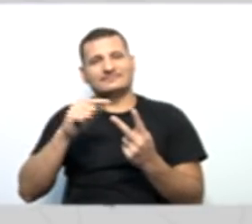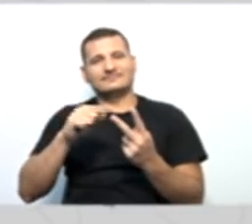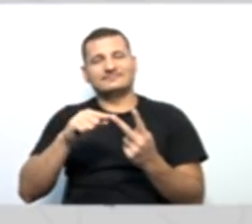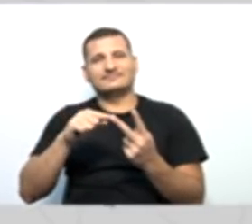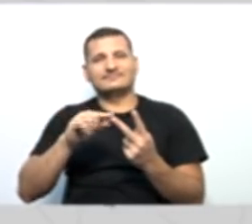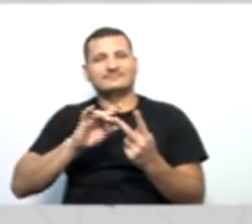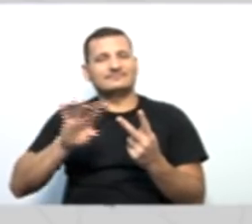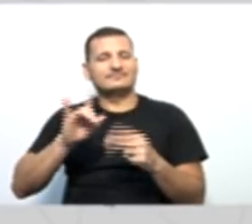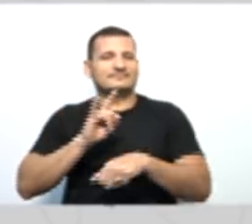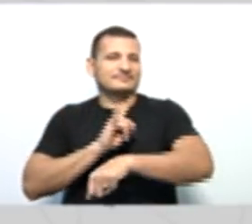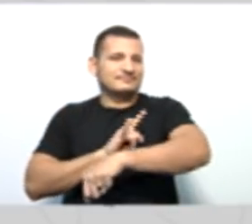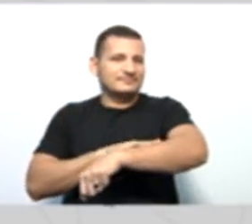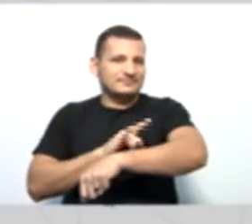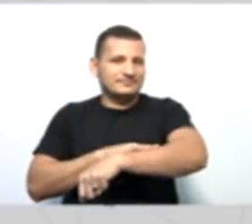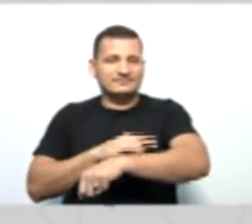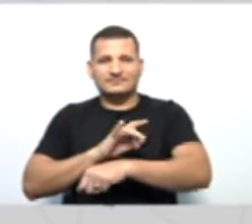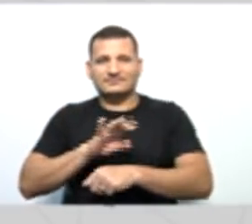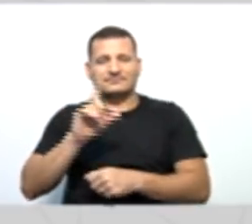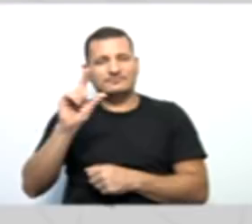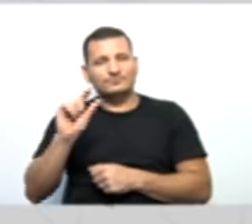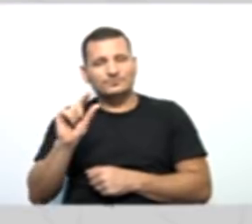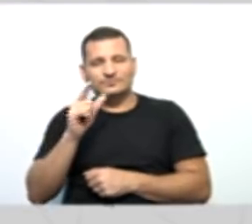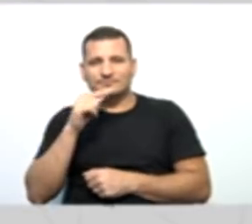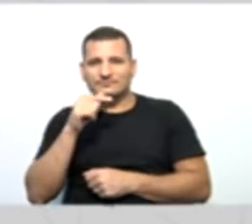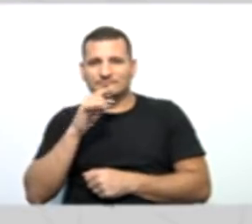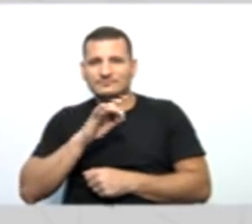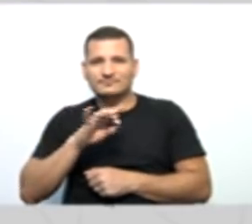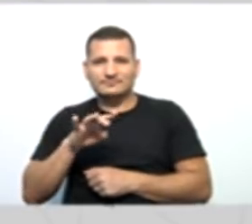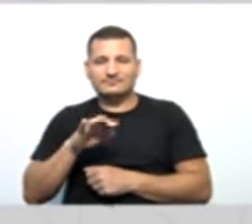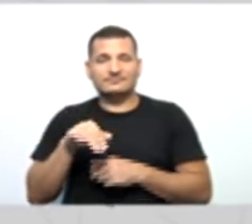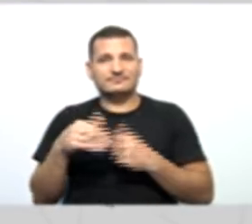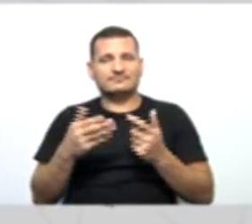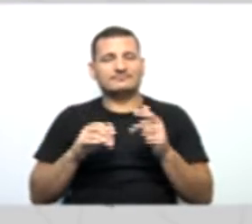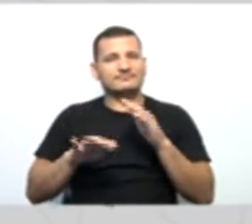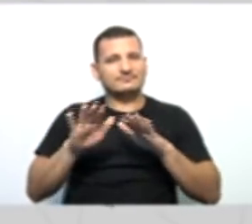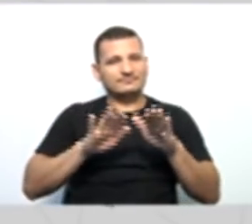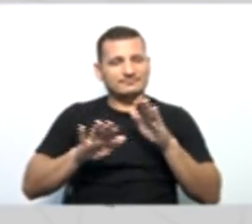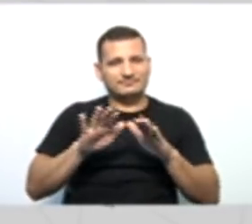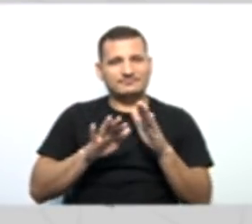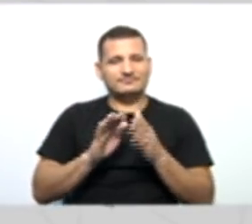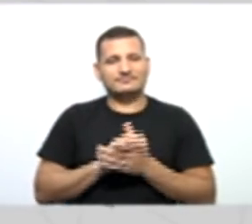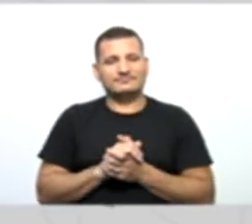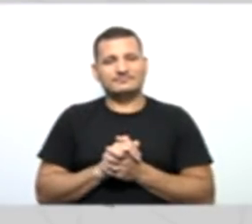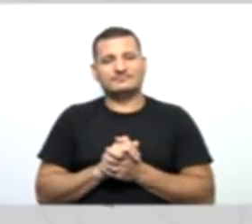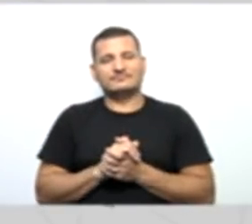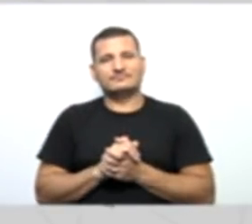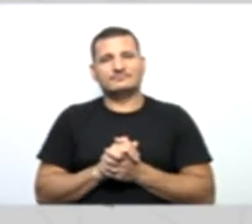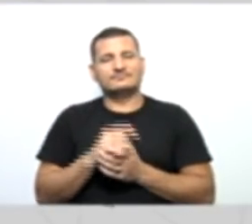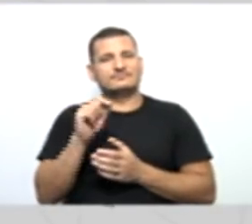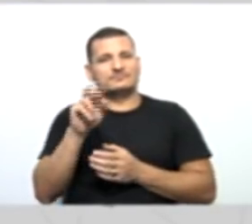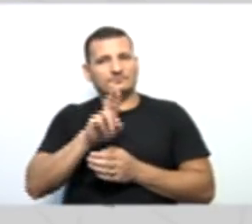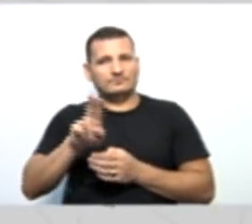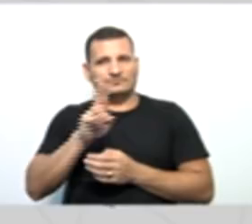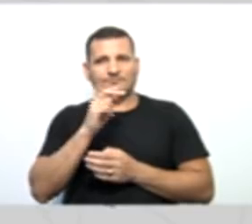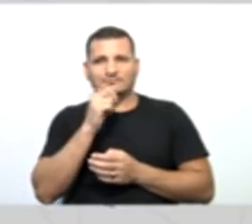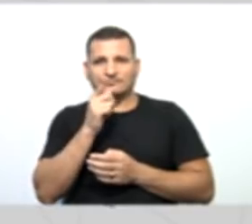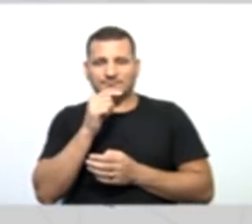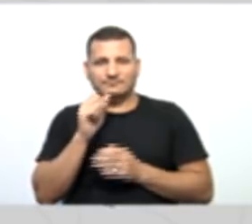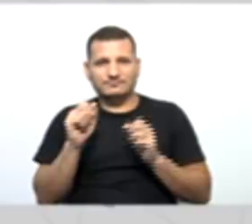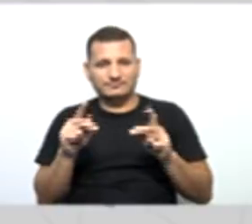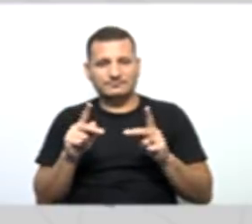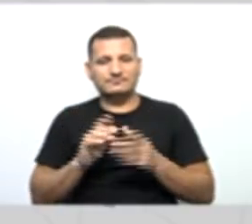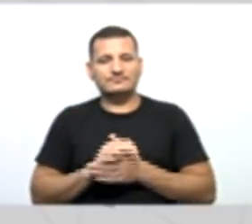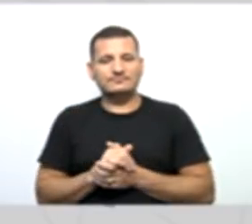número 1, para o xixi, precisa de menos água, tá bom? Então, muito cuidado com o consumo de água, tá